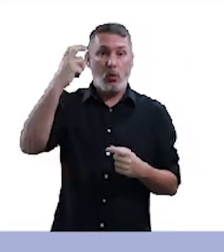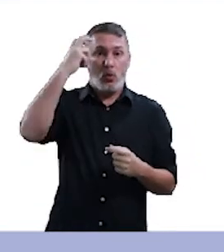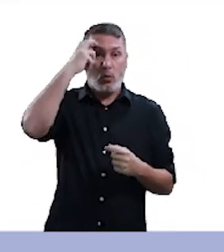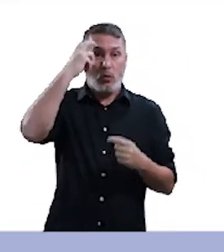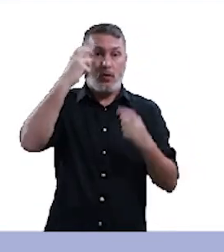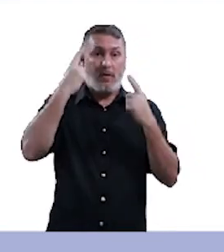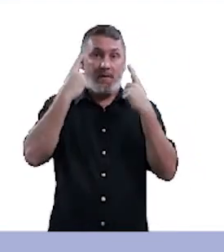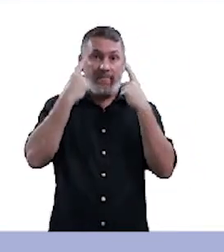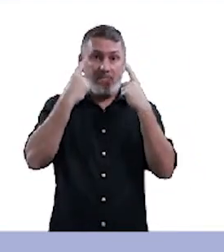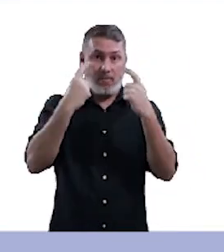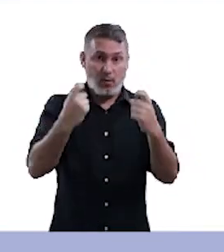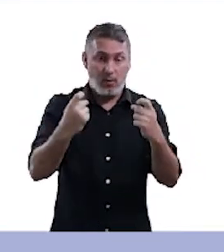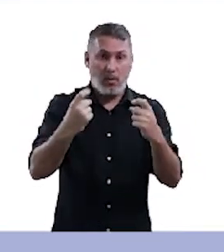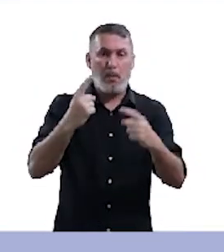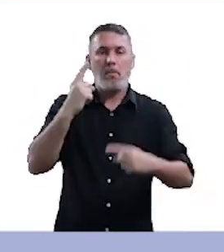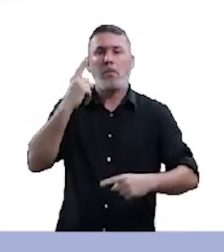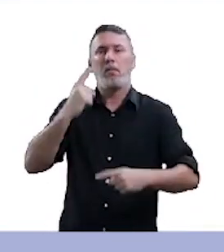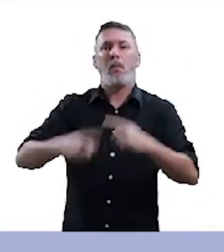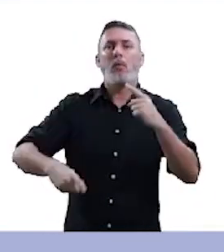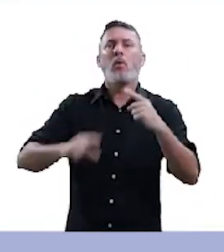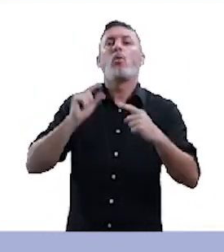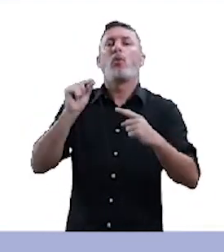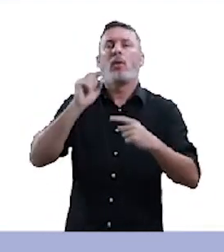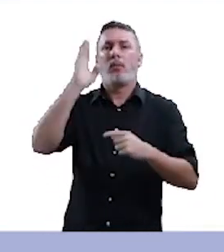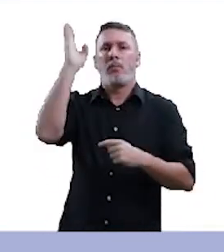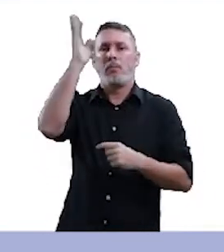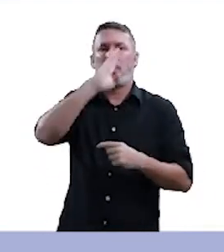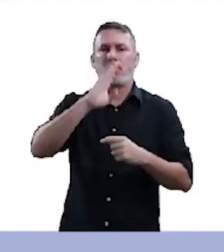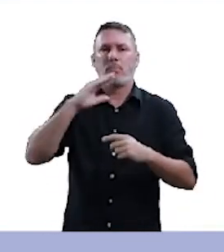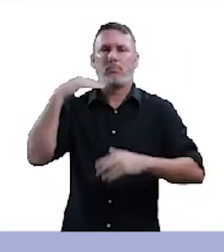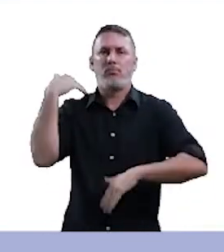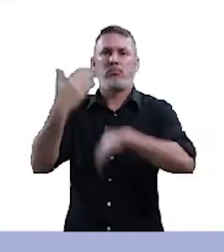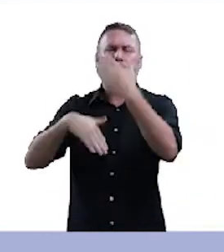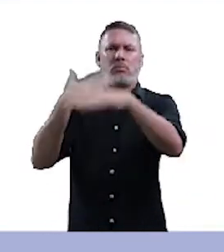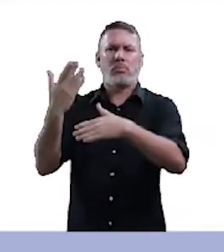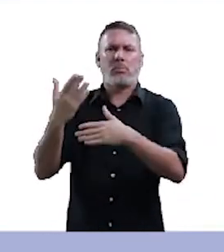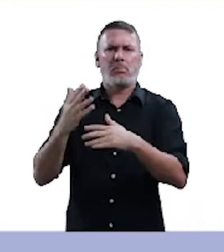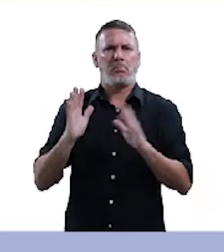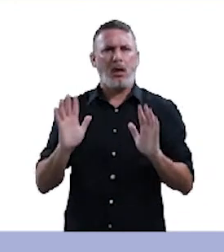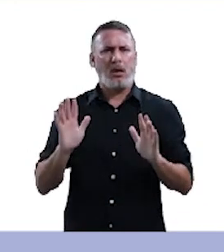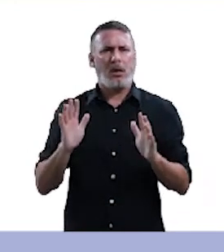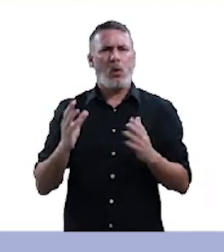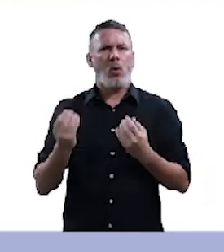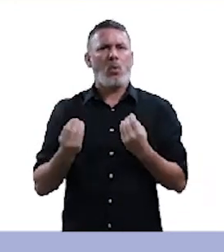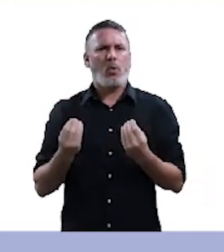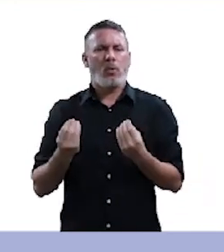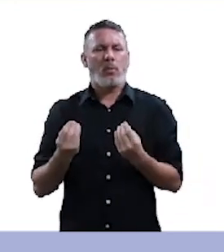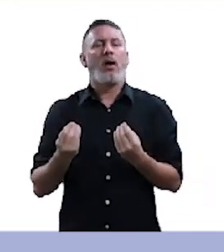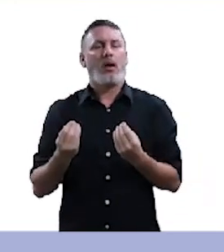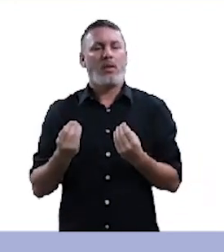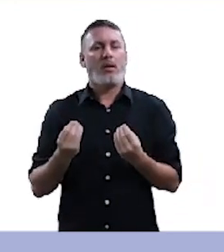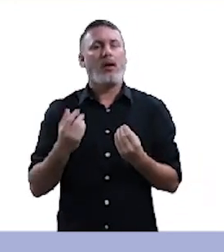inviabiliza o desenvolvimento nacional. Como assim? Eu pego algo que é